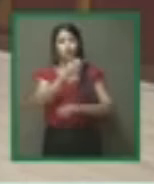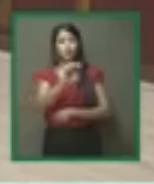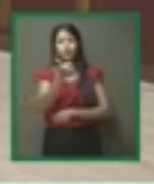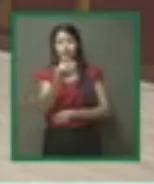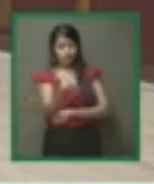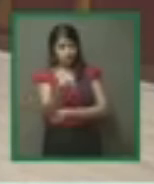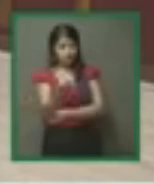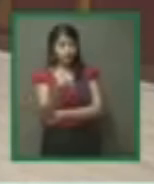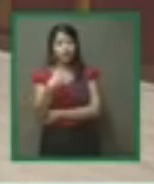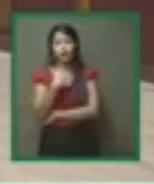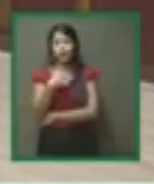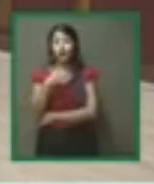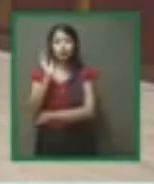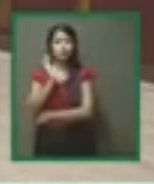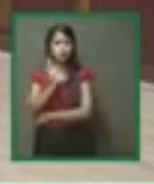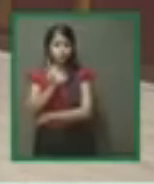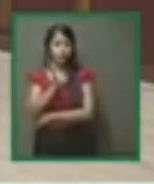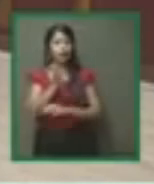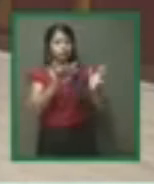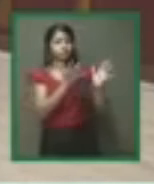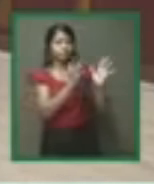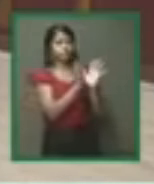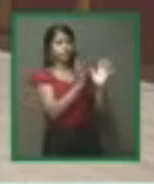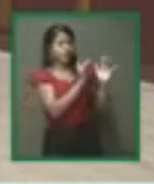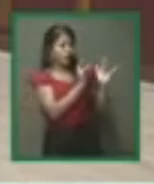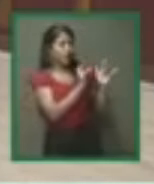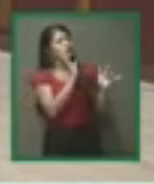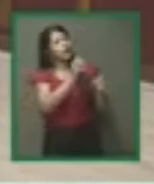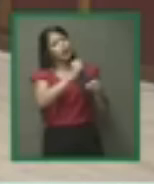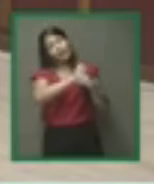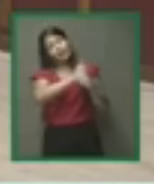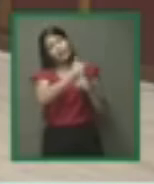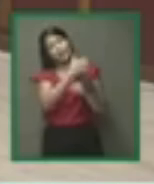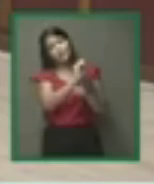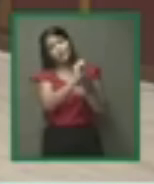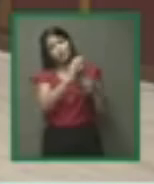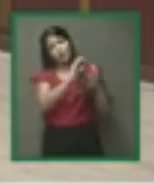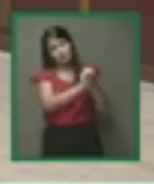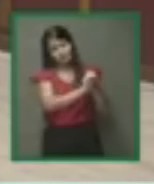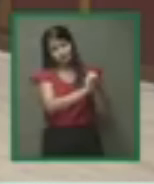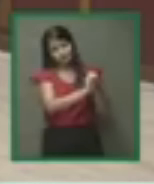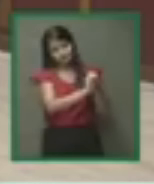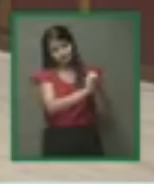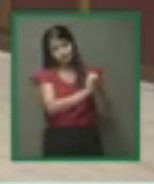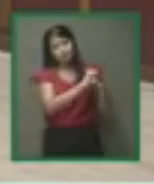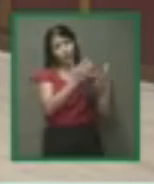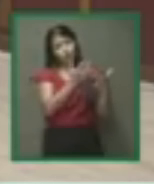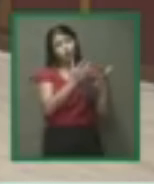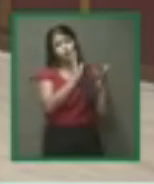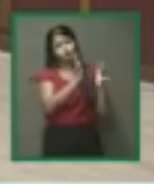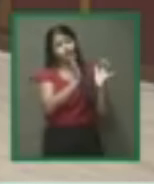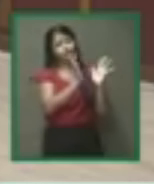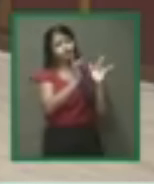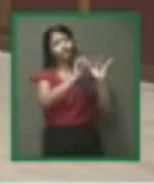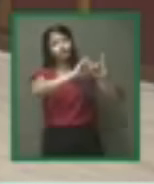já estava saindo de um relacionamento, eu já tinha 10 anos de casado, e eu já